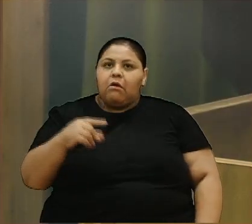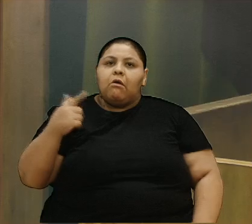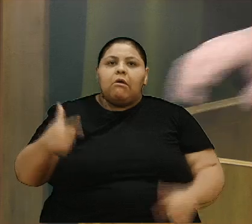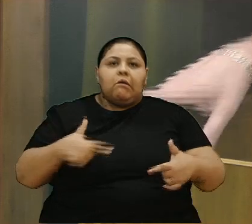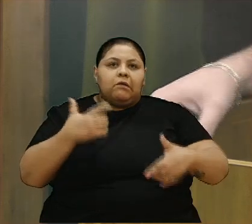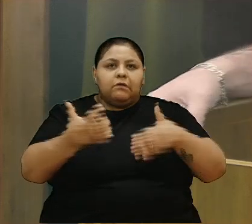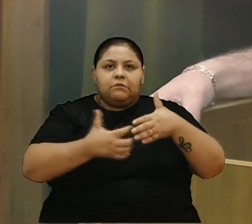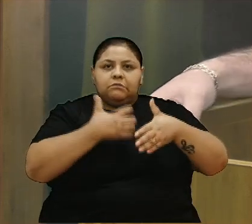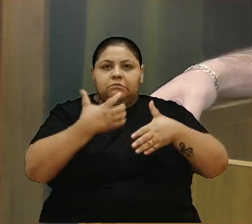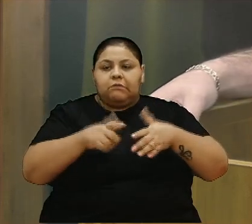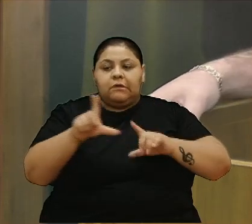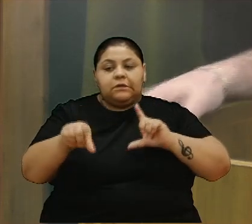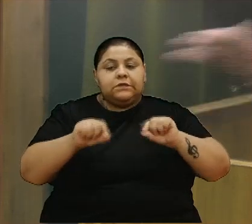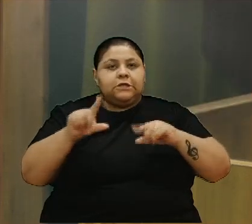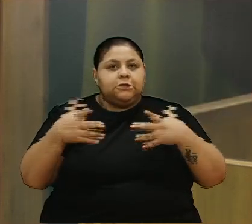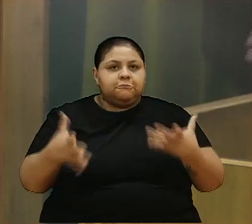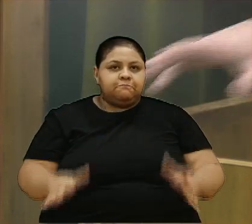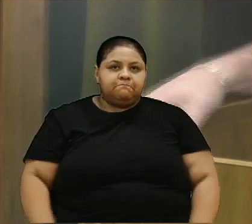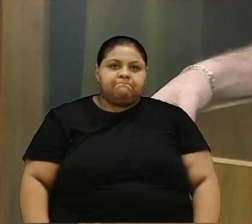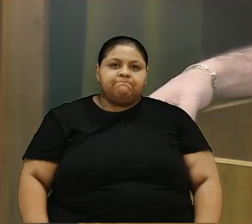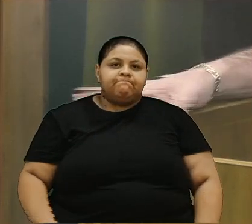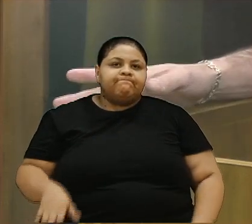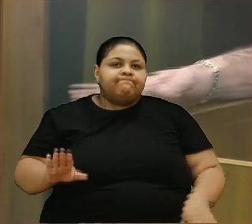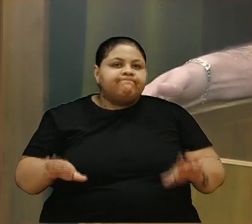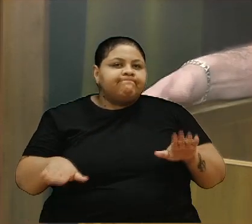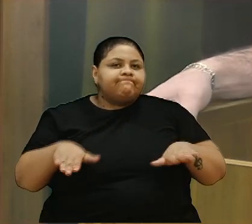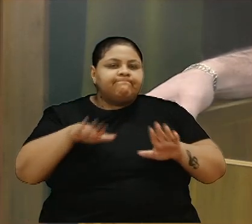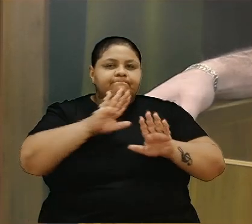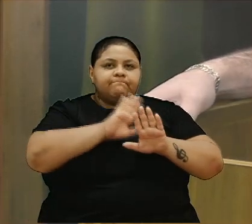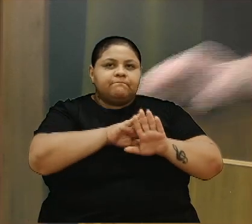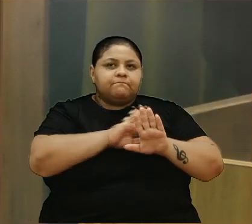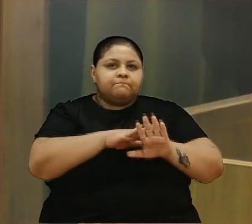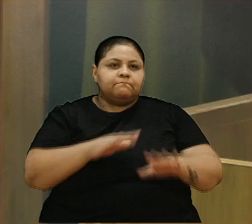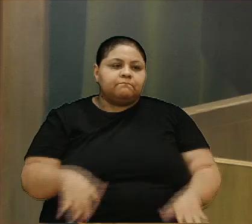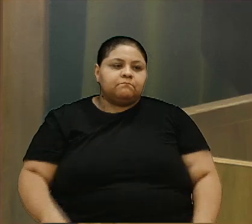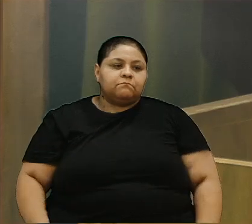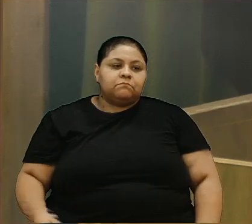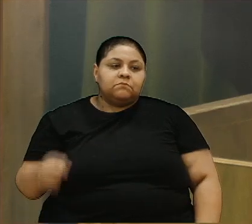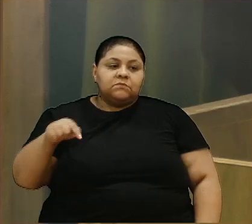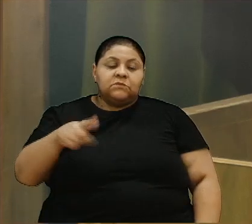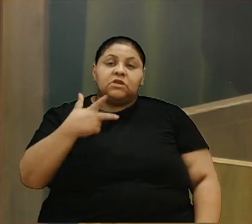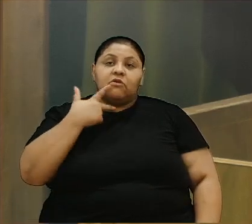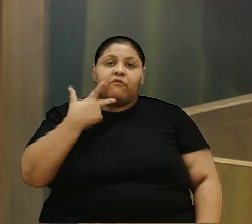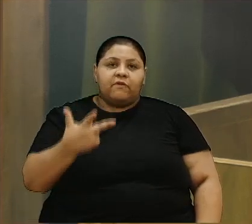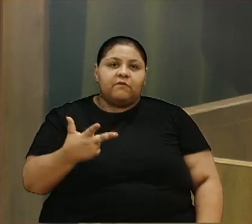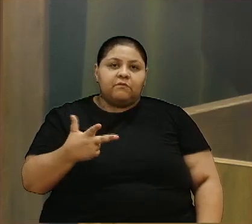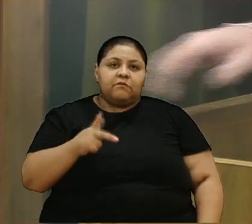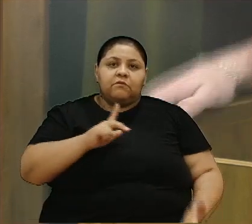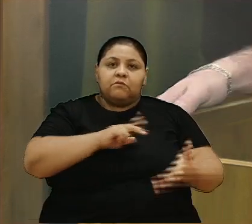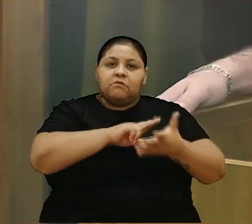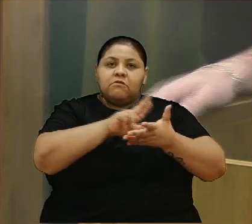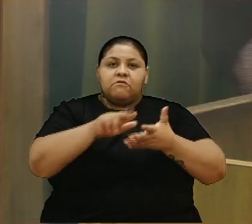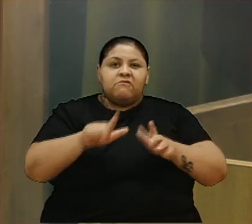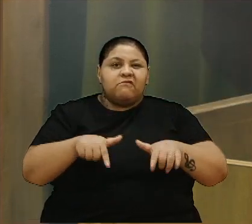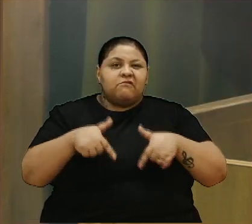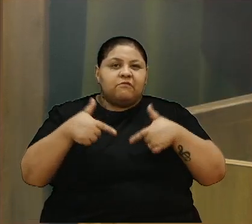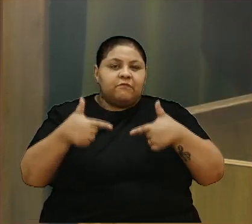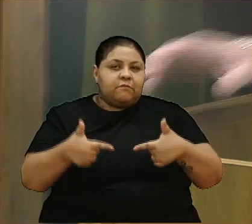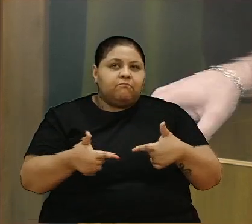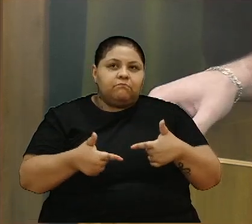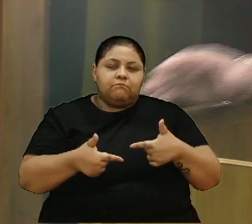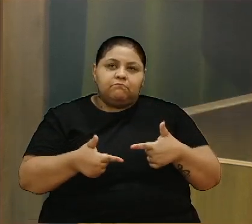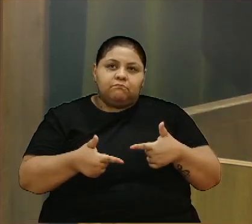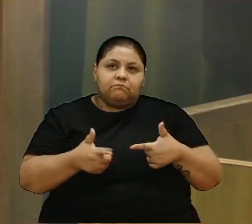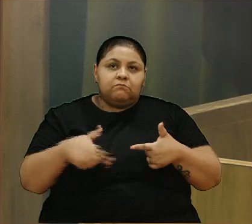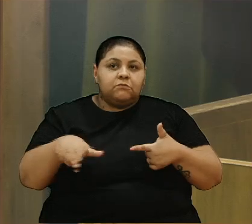empresa, é seletivo. Depende da ideologia. E aqui eu pontuei várias situações, porque senão